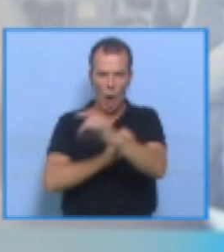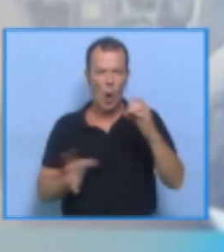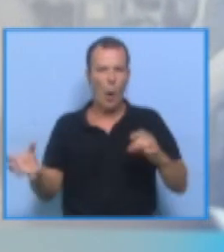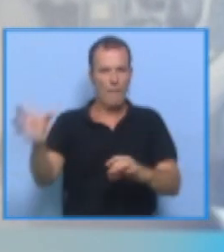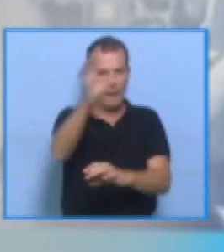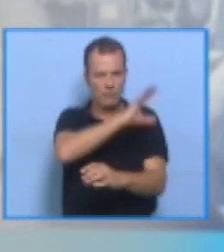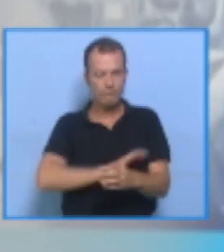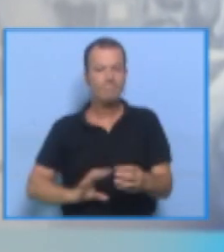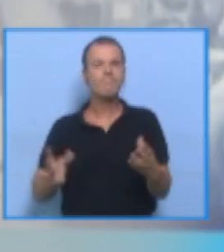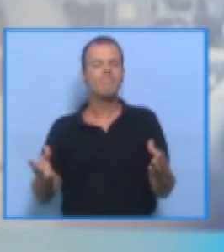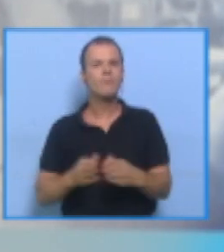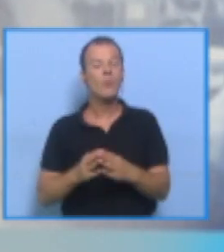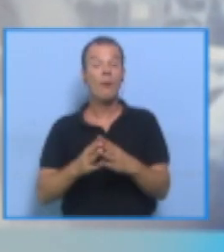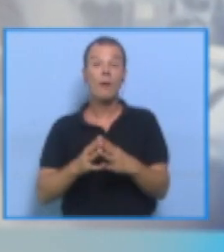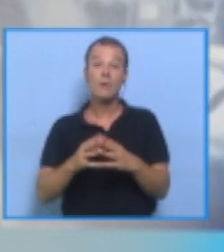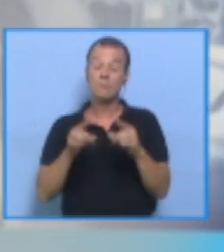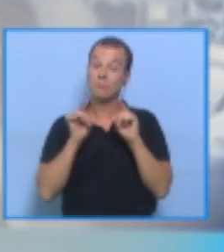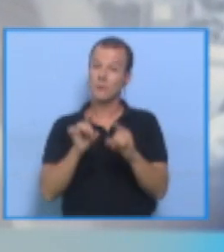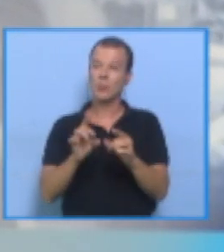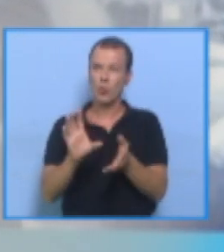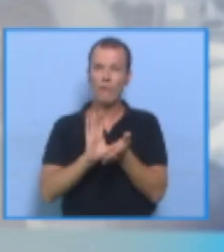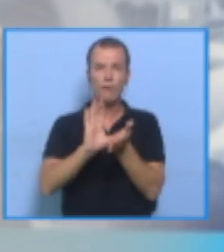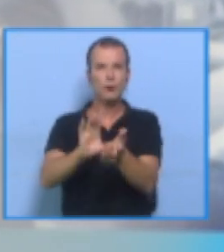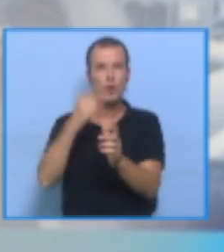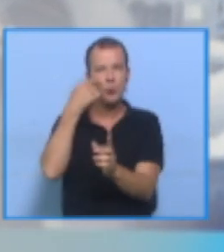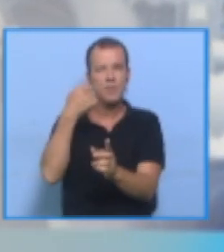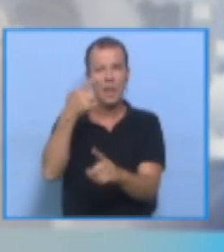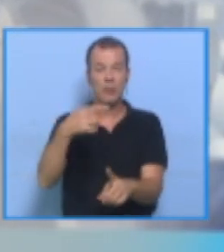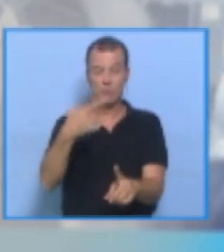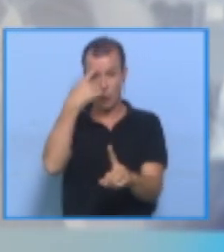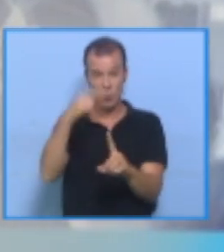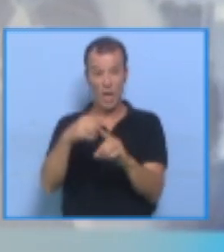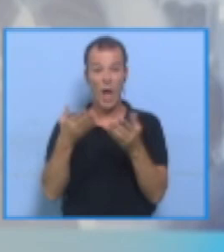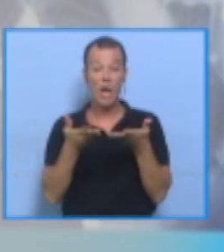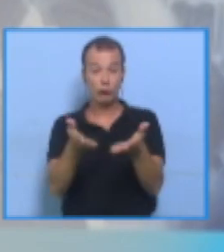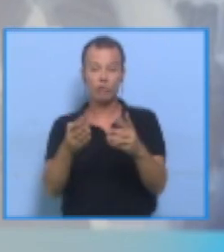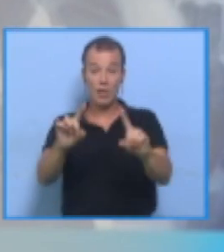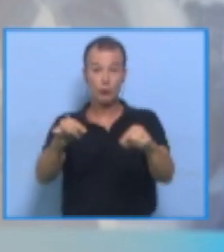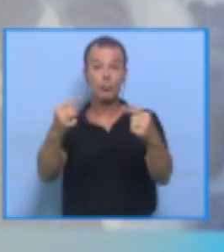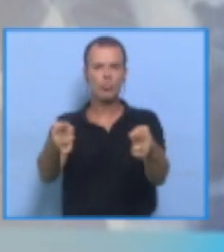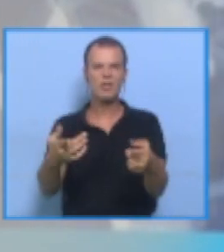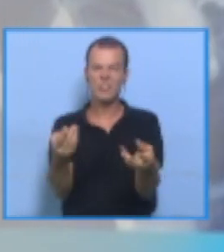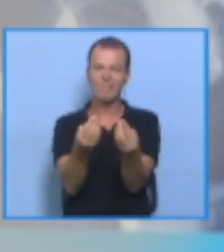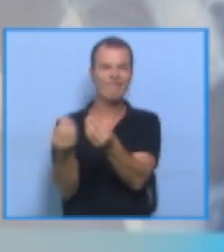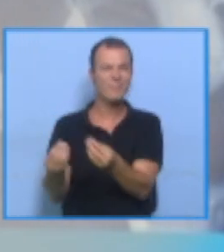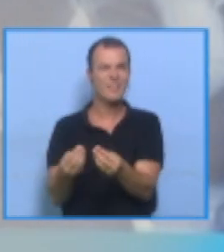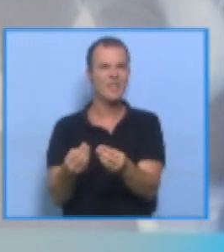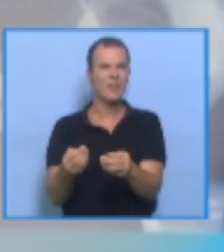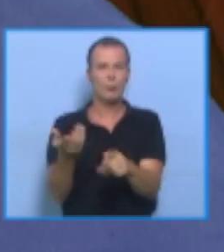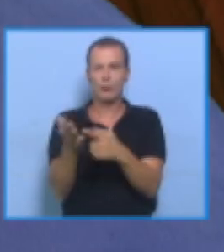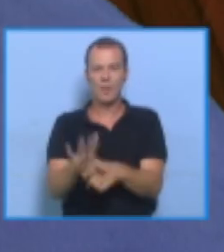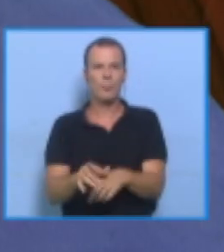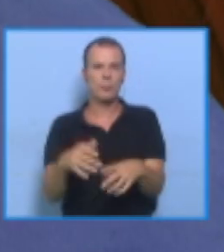seja, um fundo especial para ajudar aqueles que não estão tão capacitados, por exemplo, para sofrer um